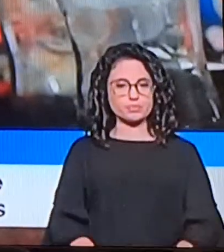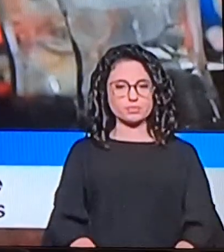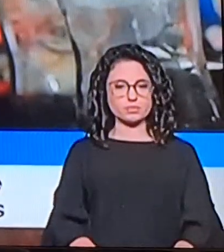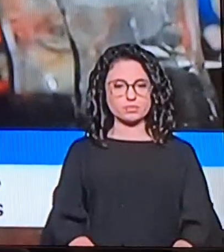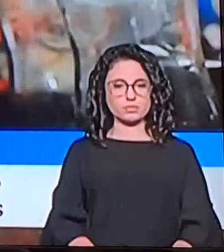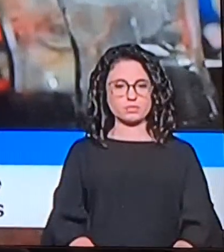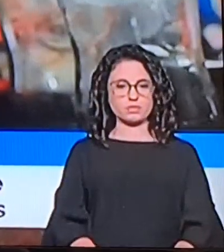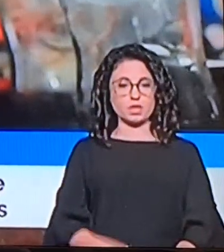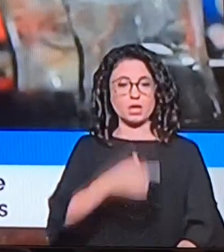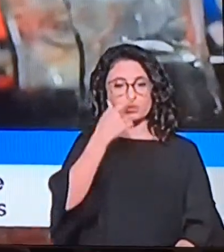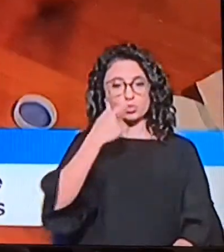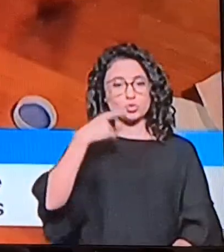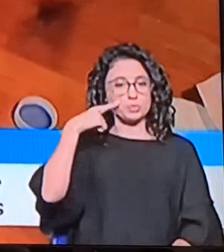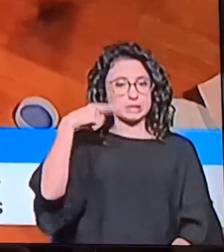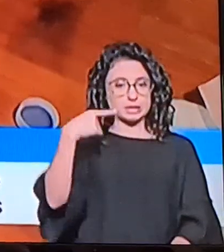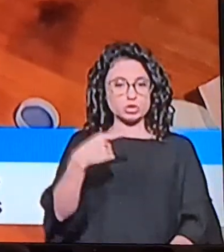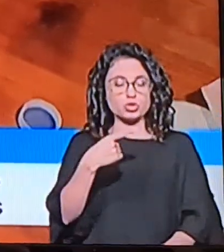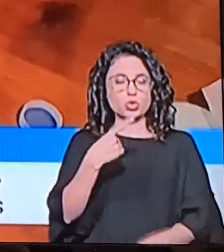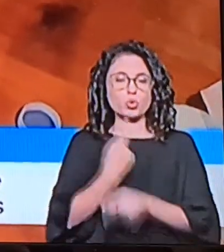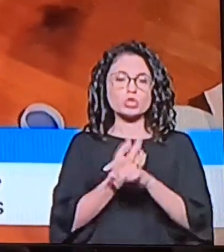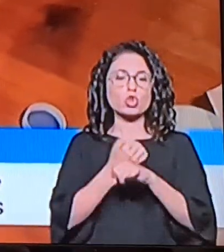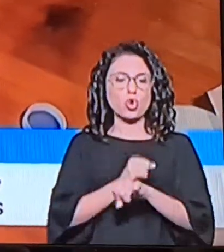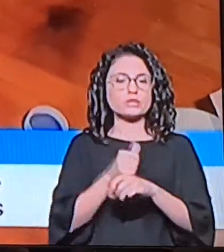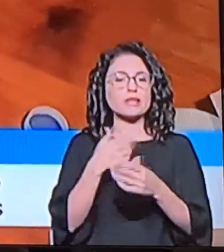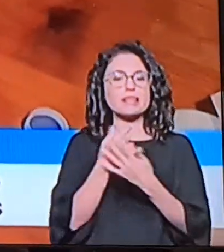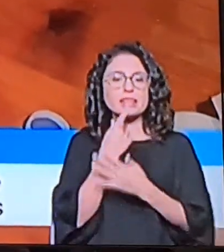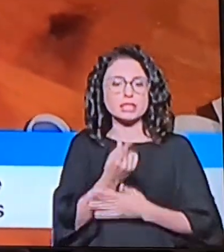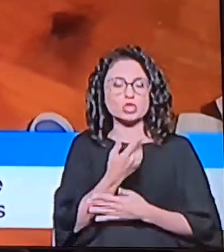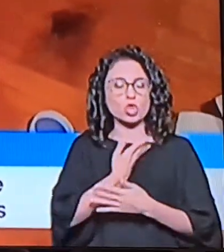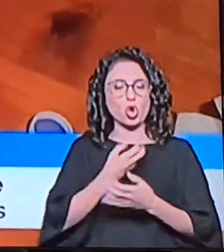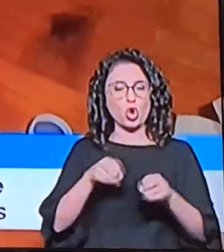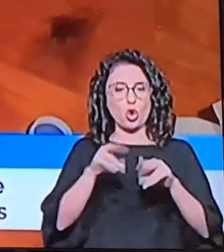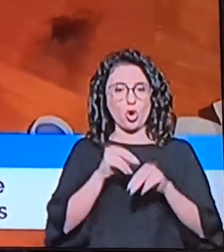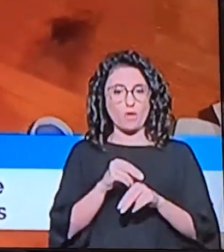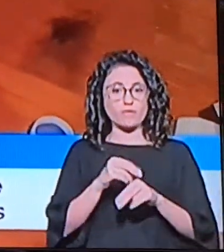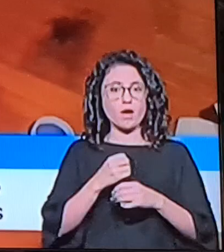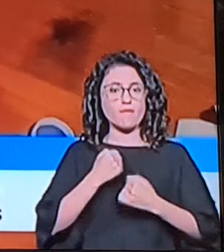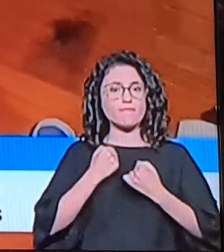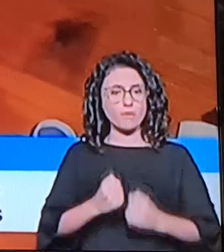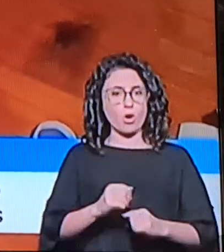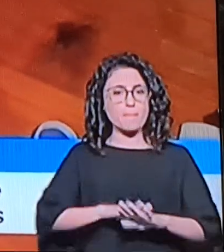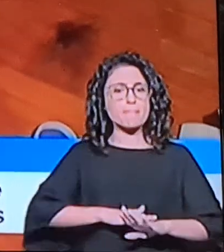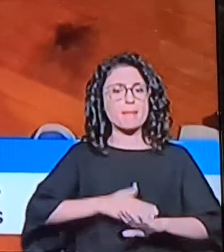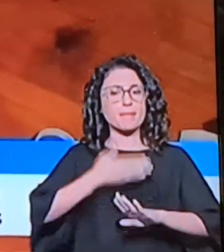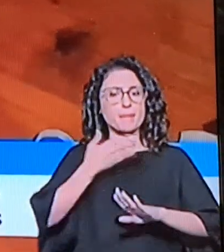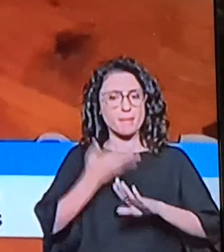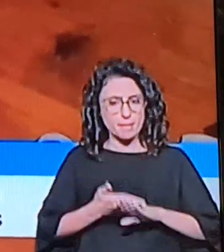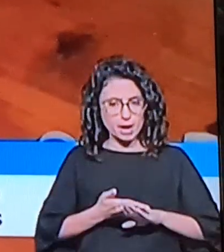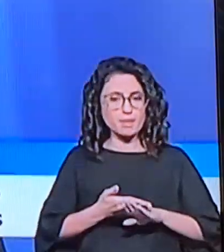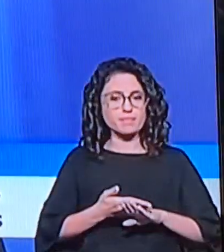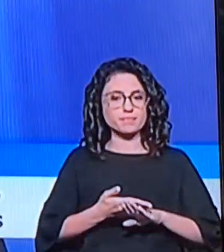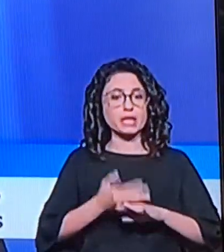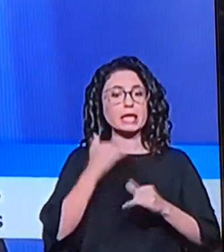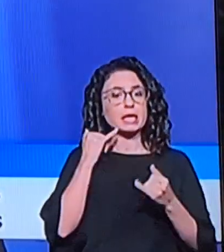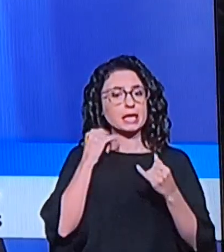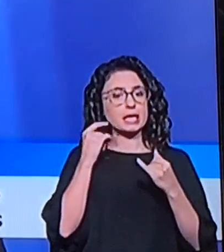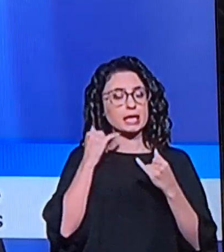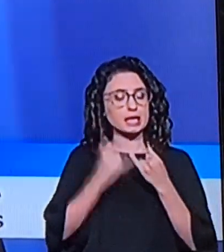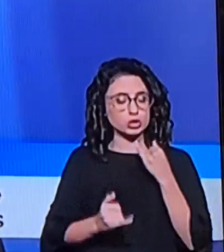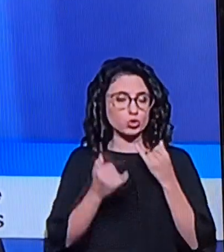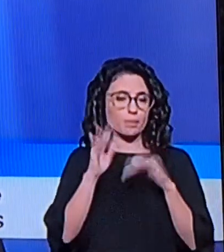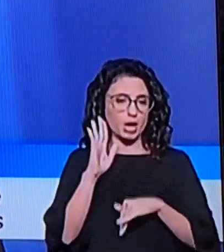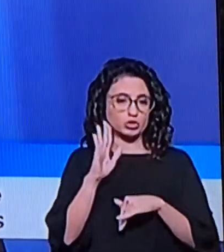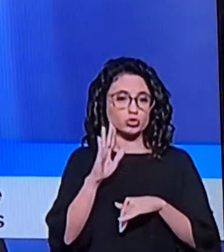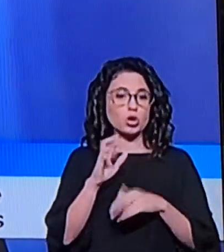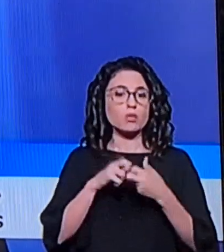O especialista em toxicologia sublinha que as novas drogas são cada vez mais potentes, com riscos acrescidos. Crises de